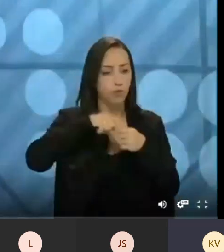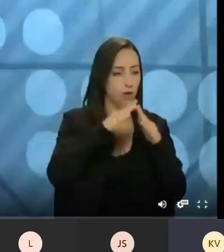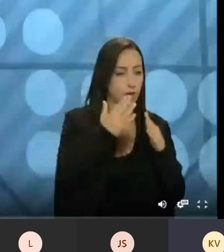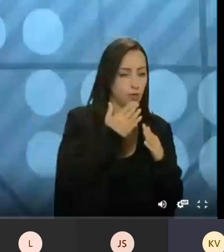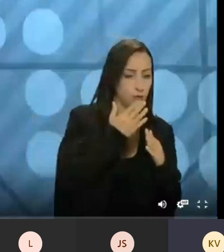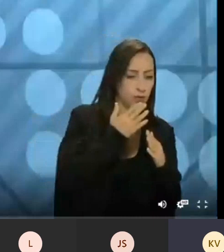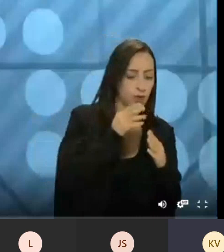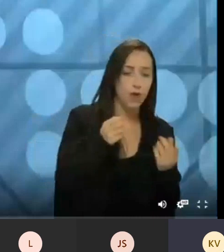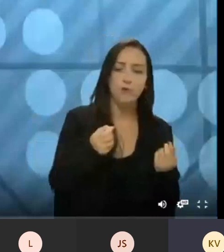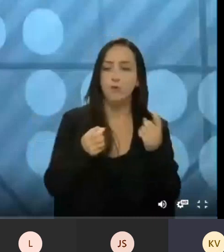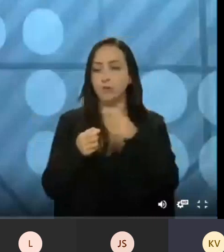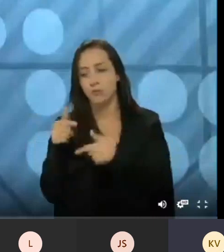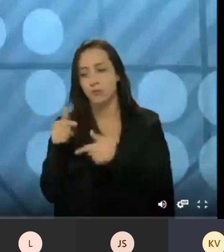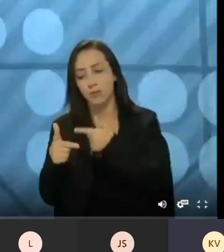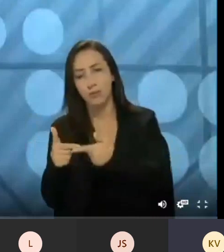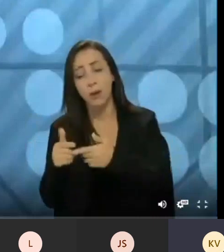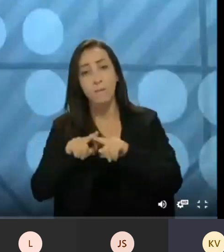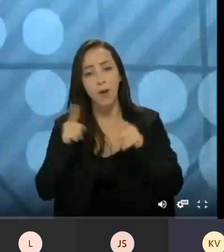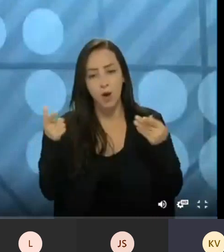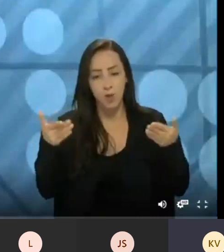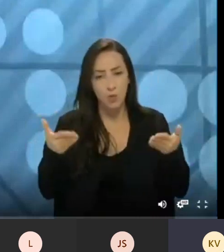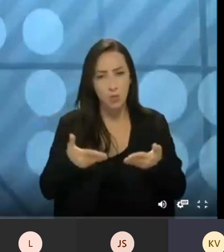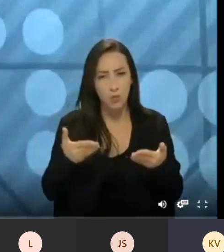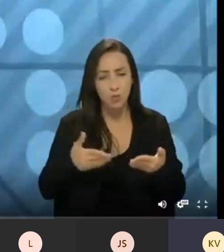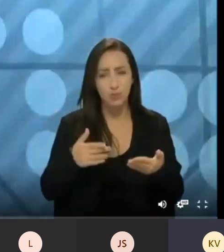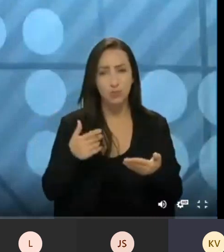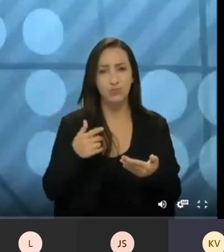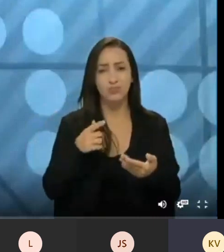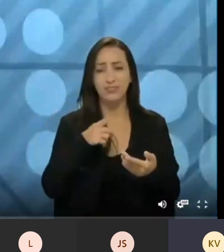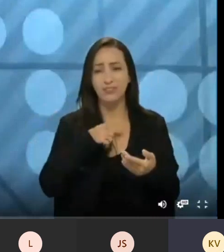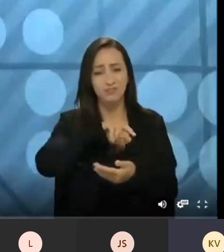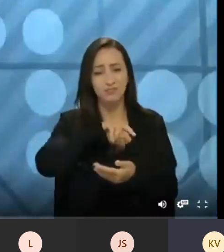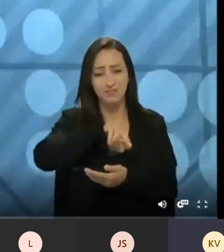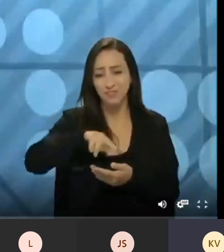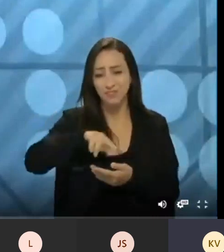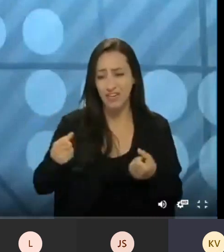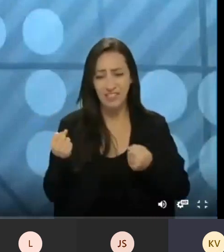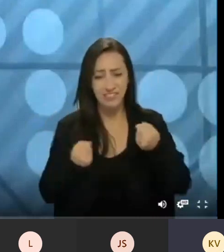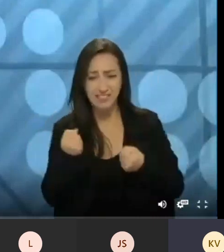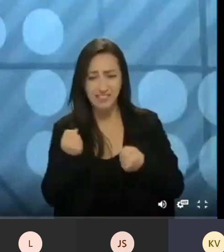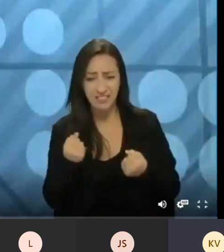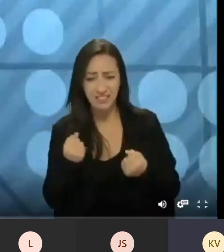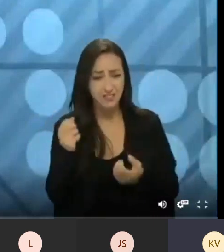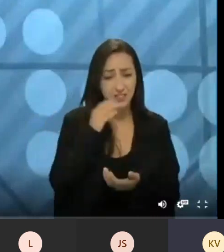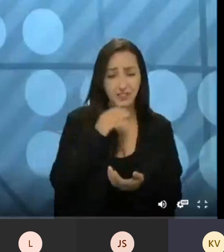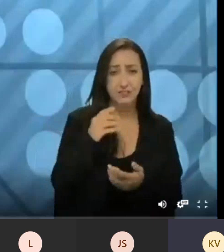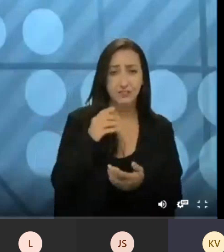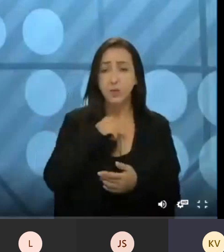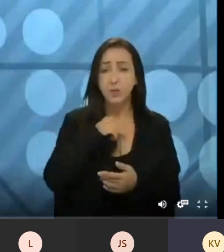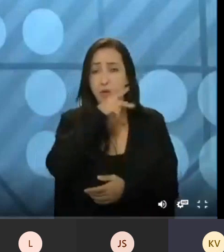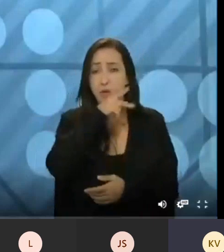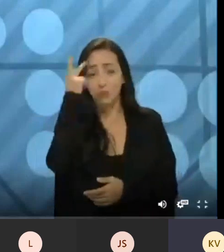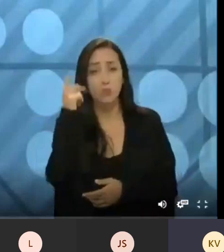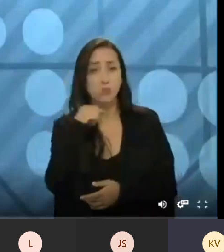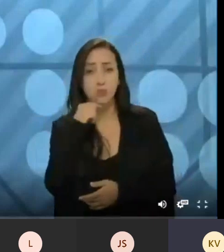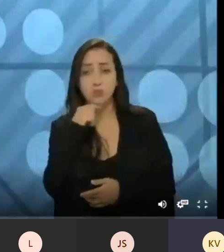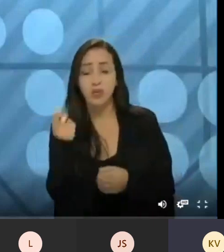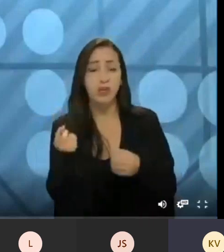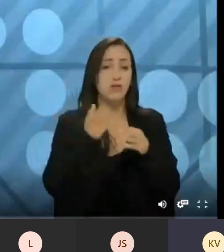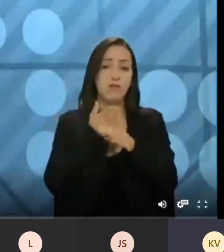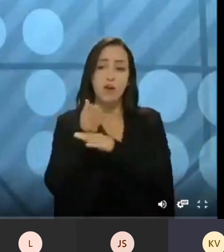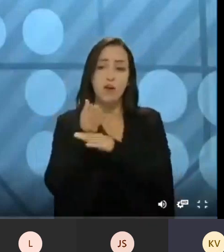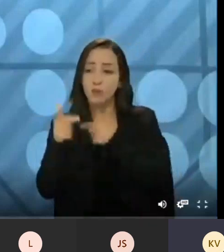E agora, em razão de tempo, o trânsito que é muito maior, enfim, essa correria faz com que a pessoa não consiga ir